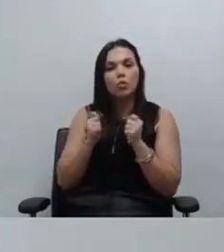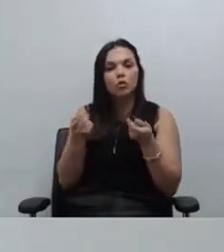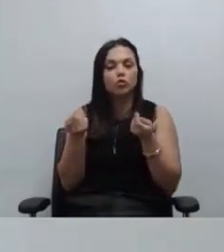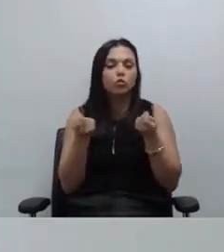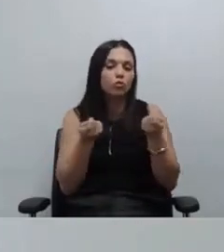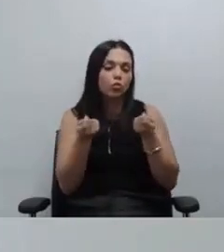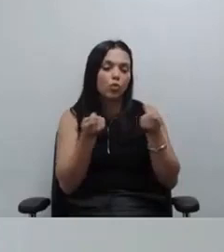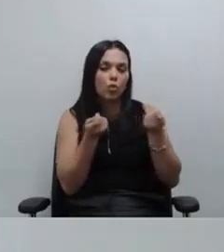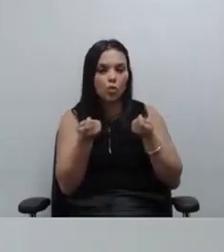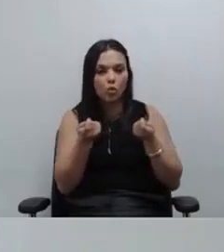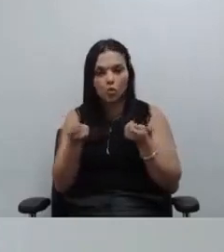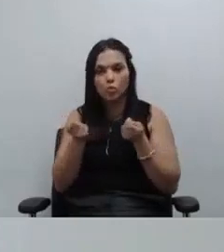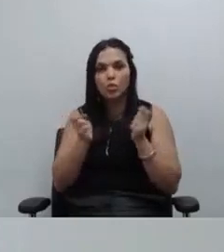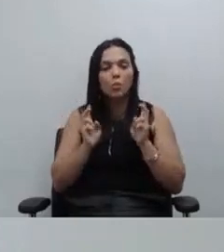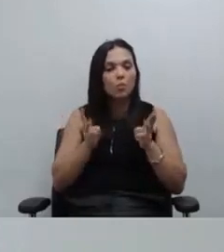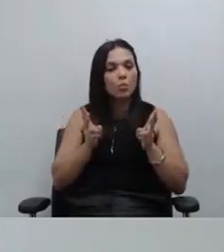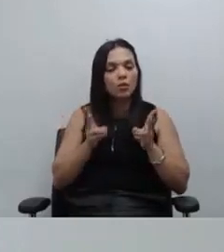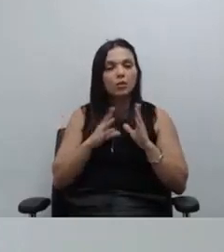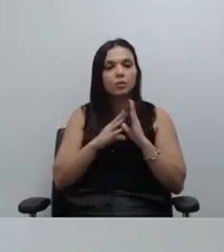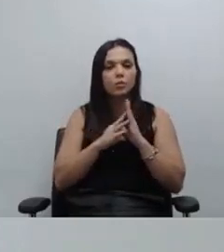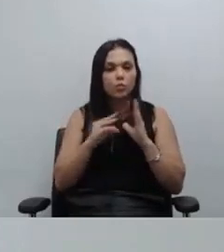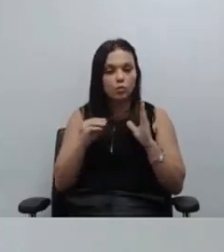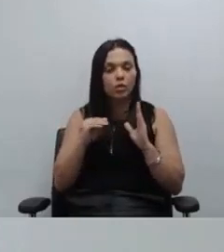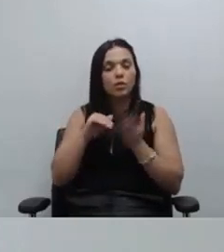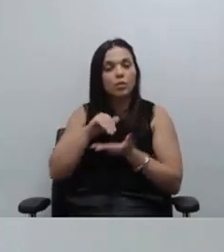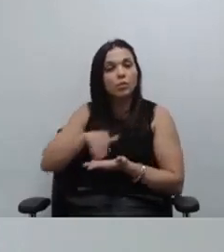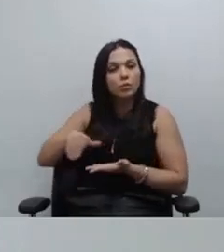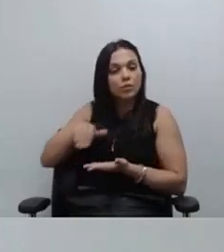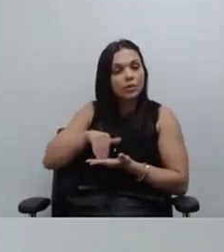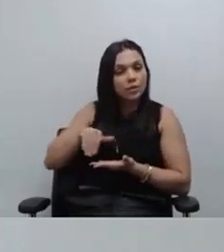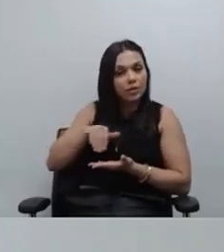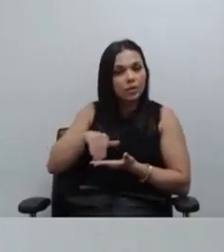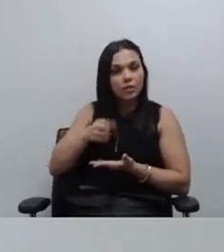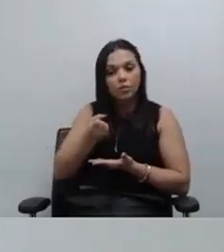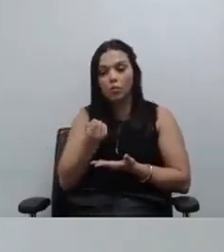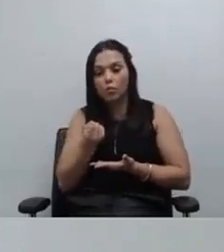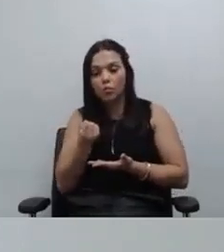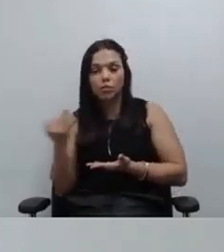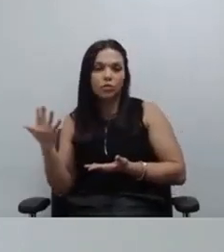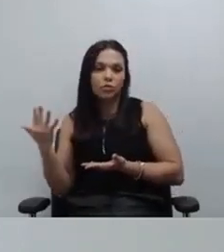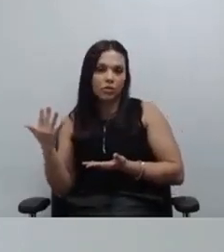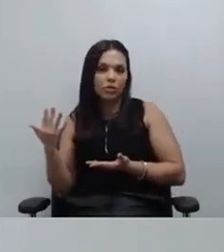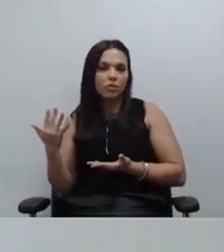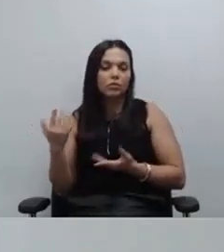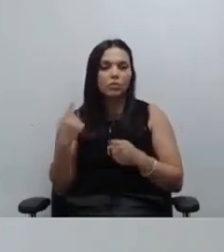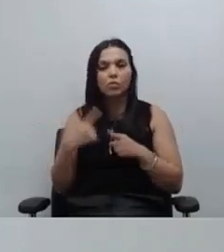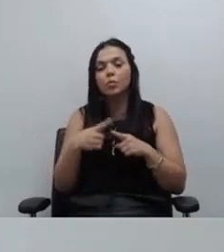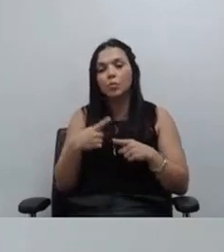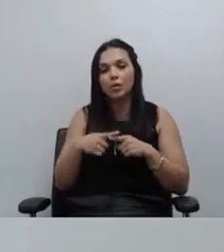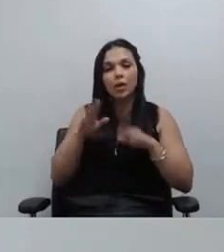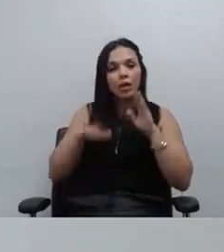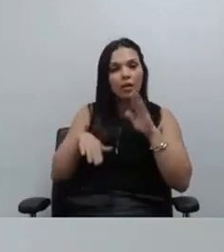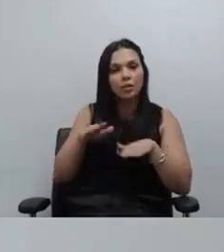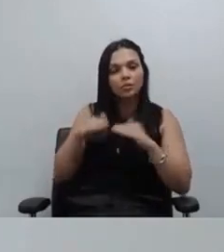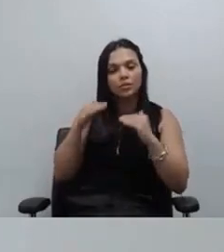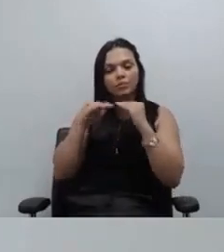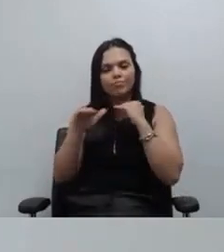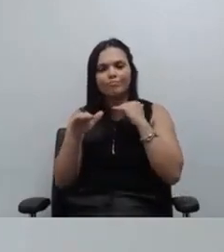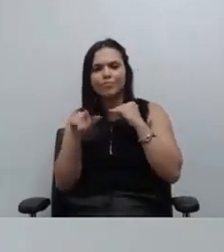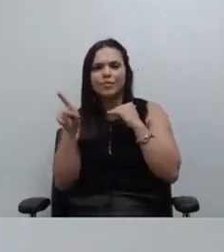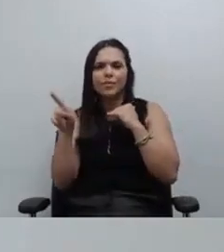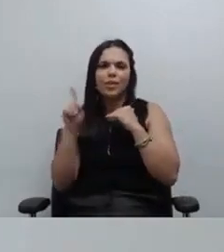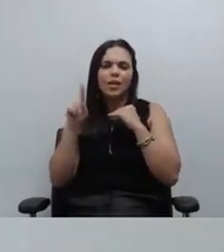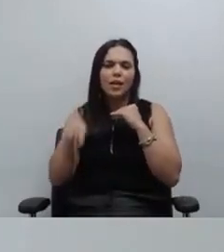controle no mesmo formato pela secretaria com esse quantitativo, ainda que diligenciando com o DRH, porque a secretaria é